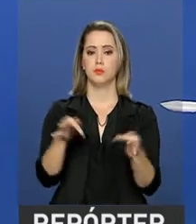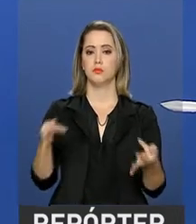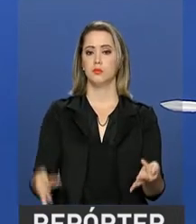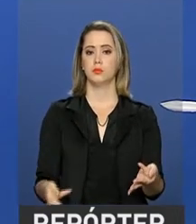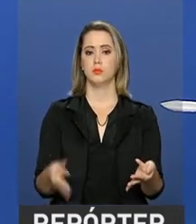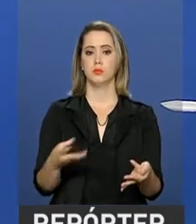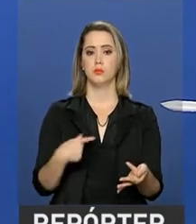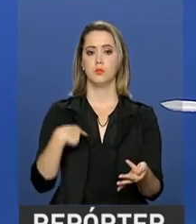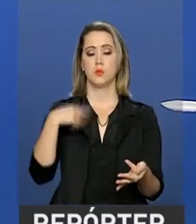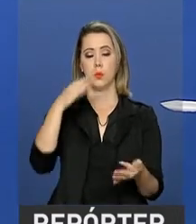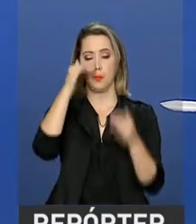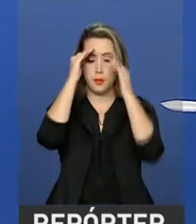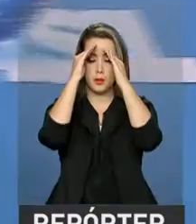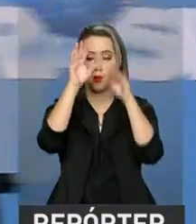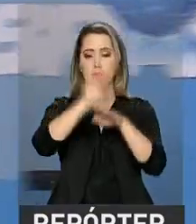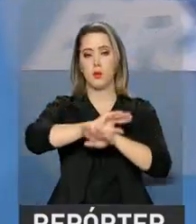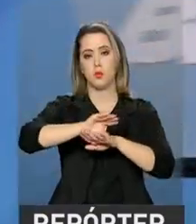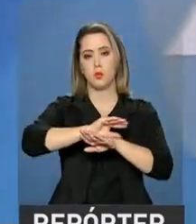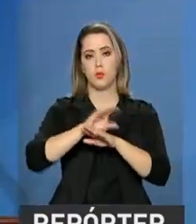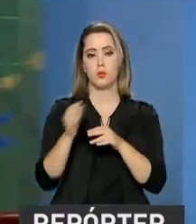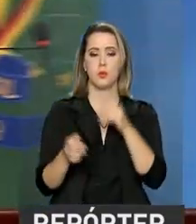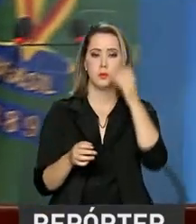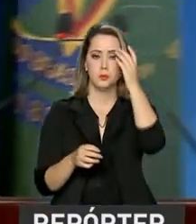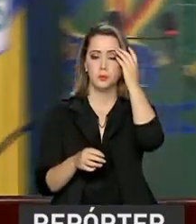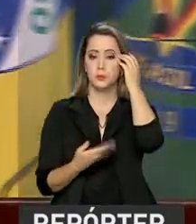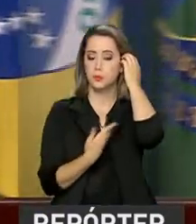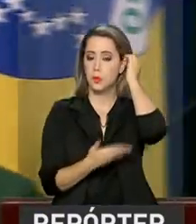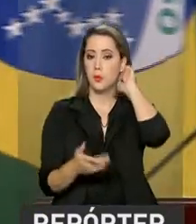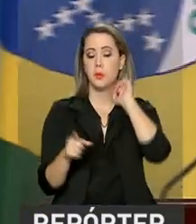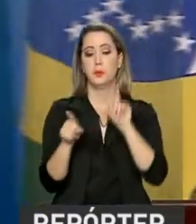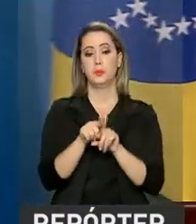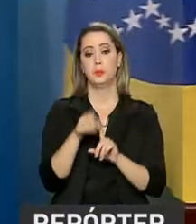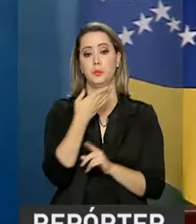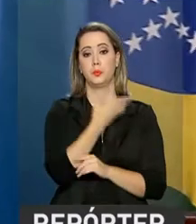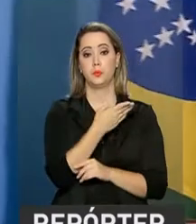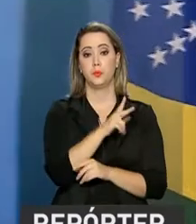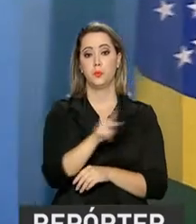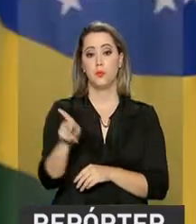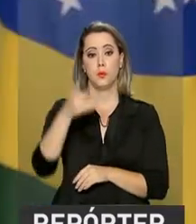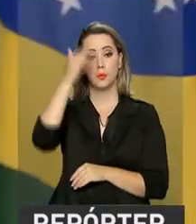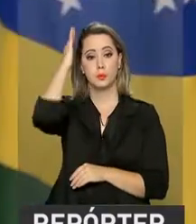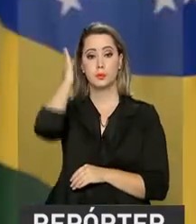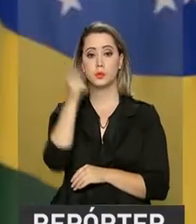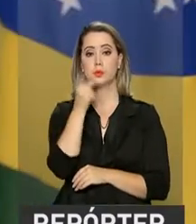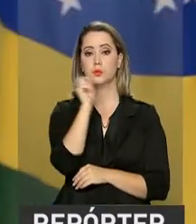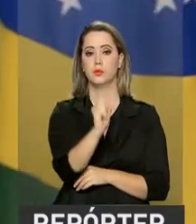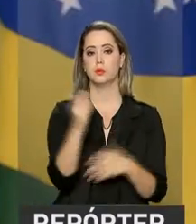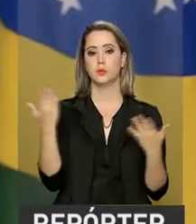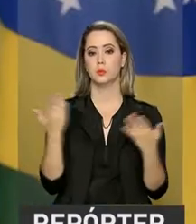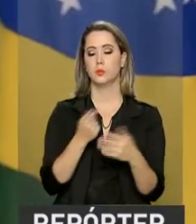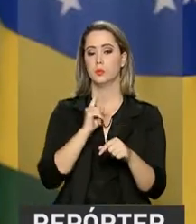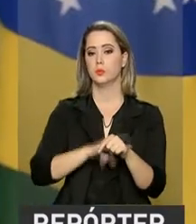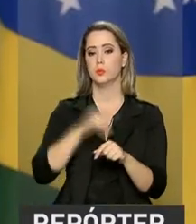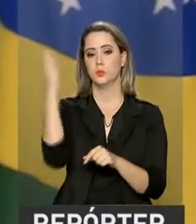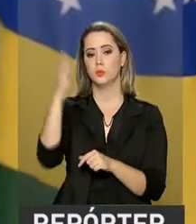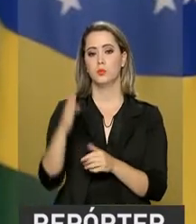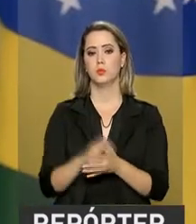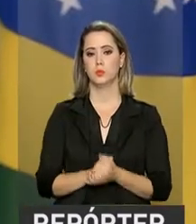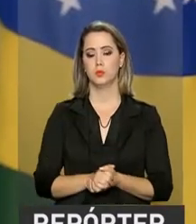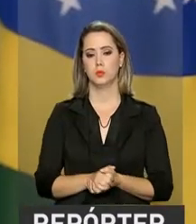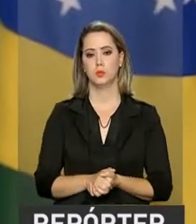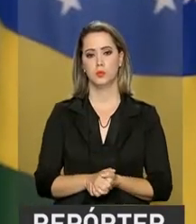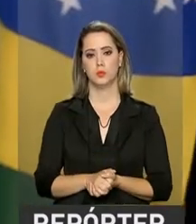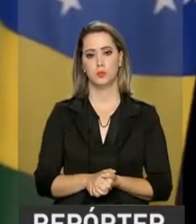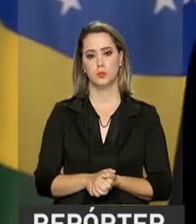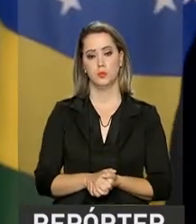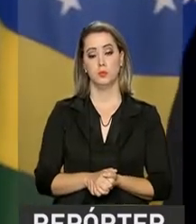cumprir a constituição o presidente michel temer ainda falou sobre o atual momento do país o brasil vive hoje